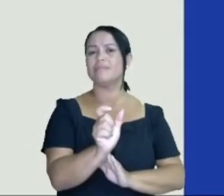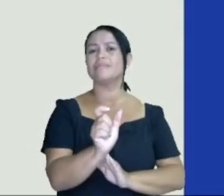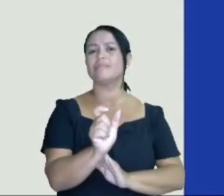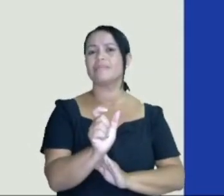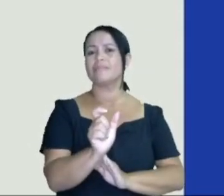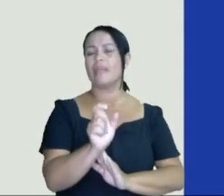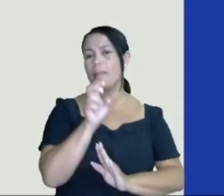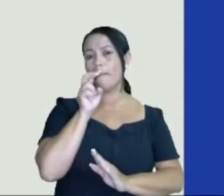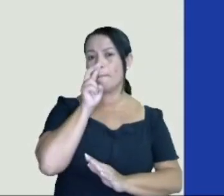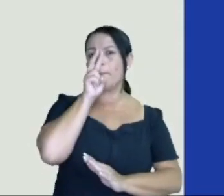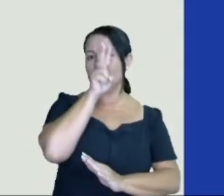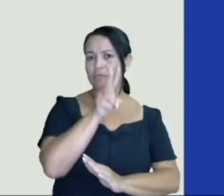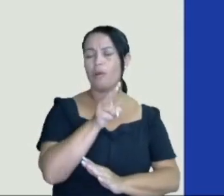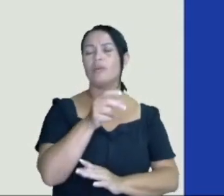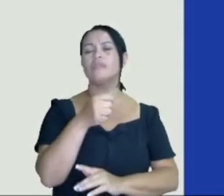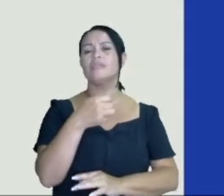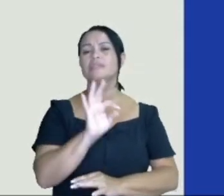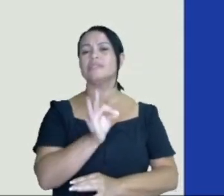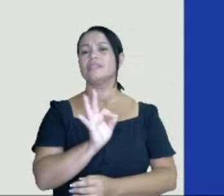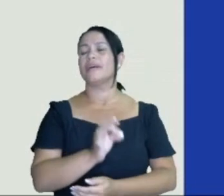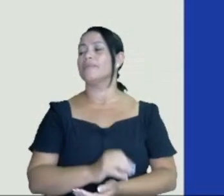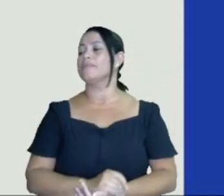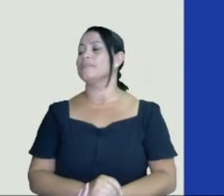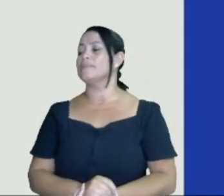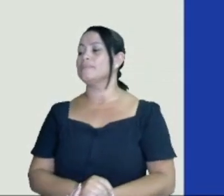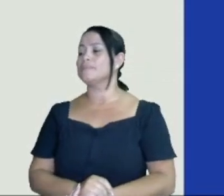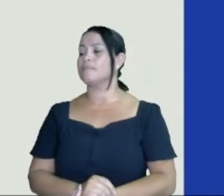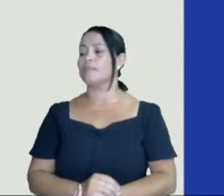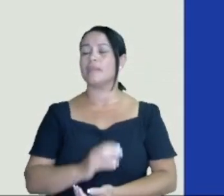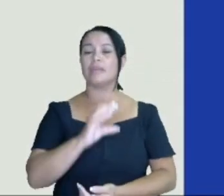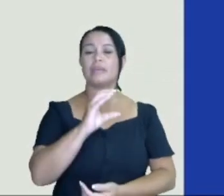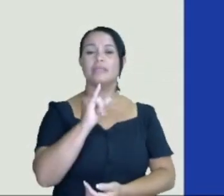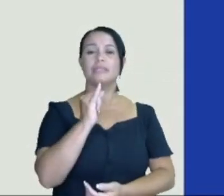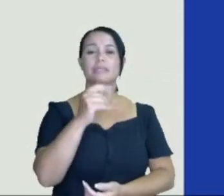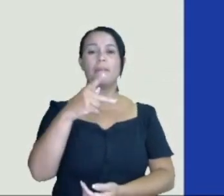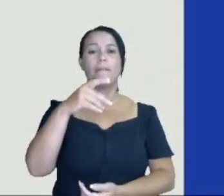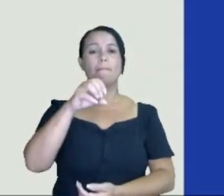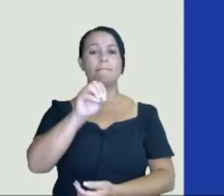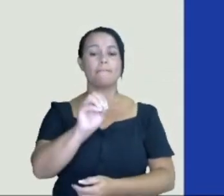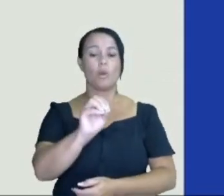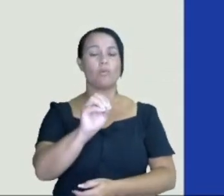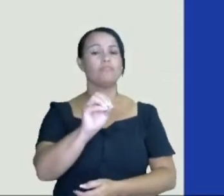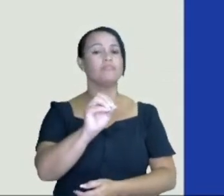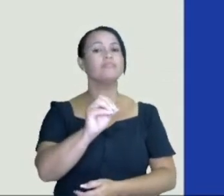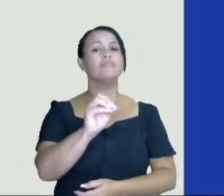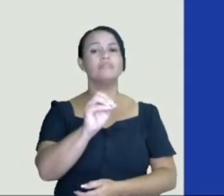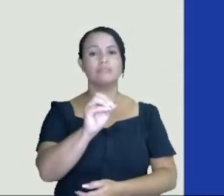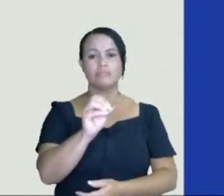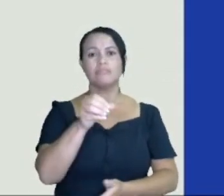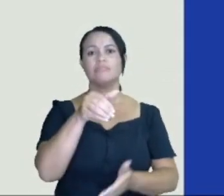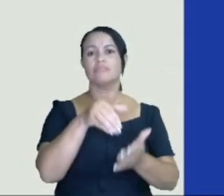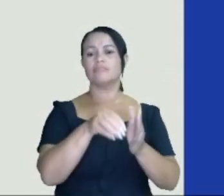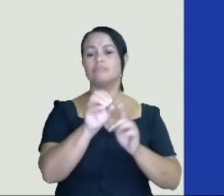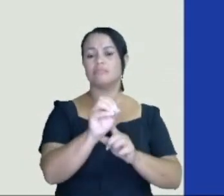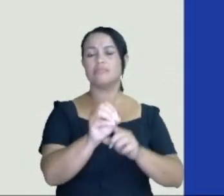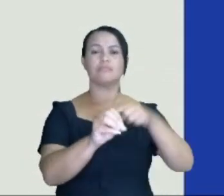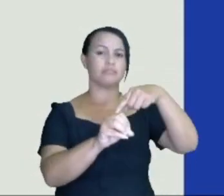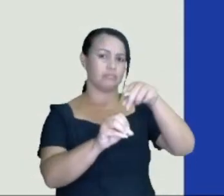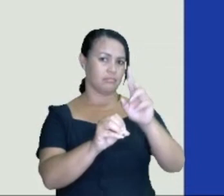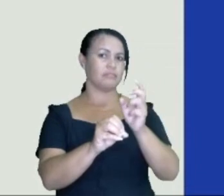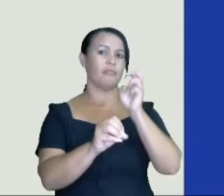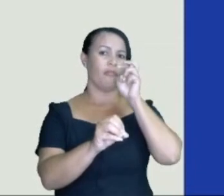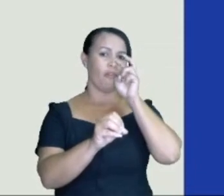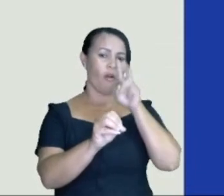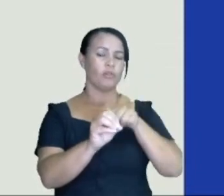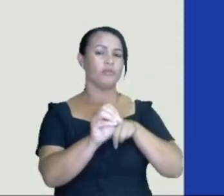sílaba é a mais forte, correto? Cipó termina em O e a última sílaba mais